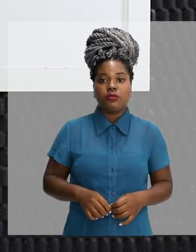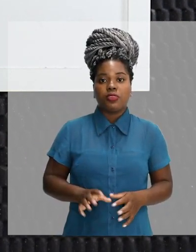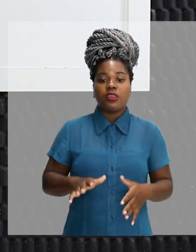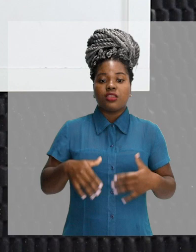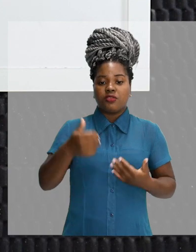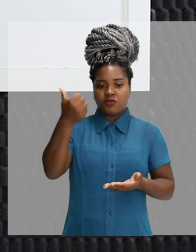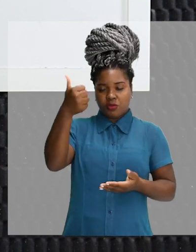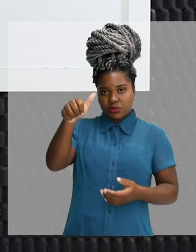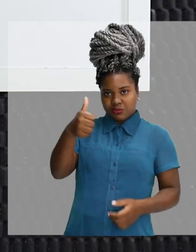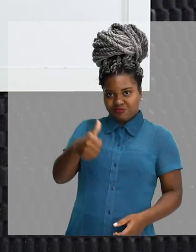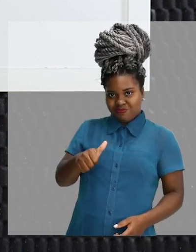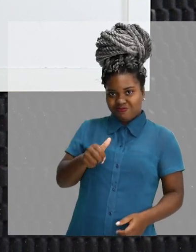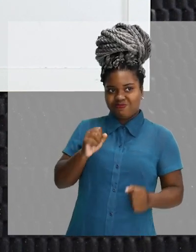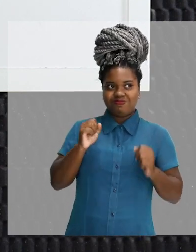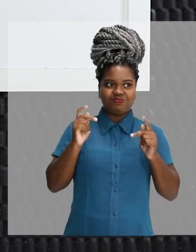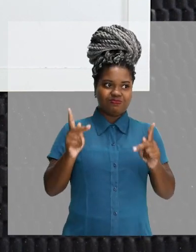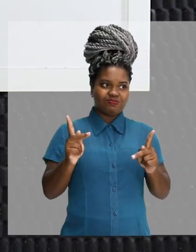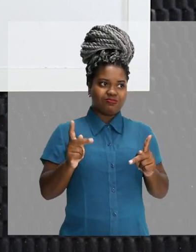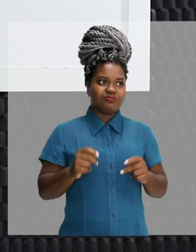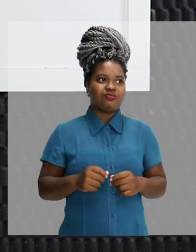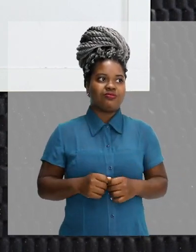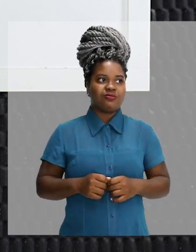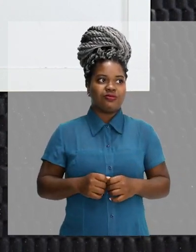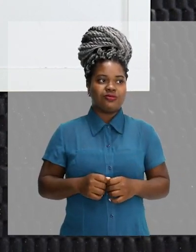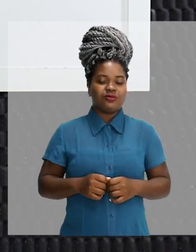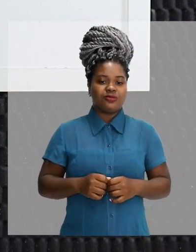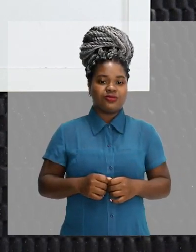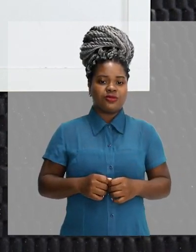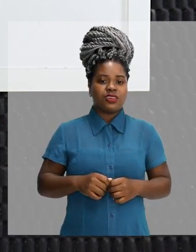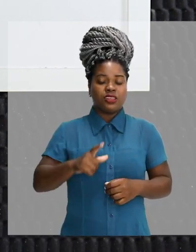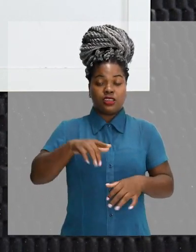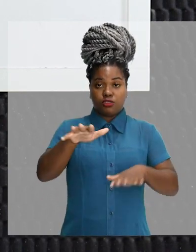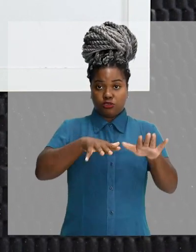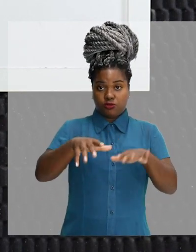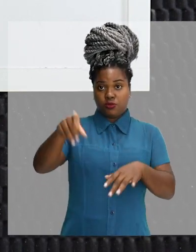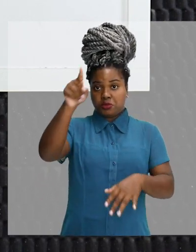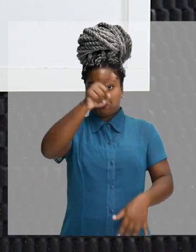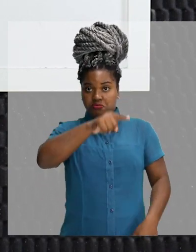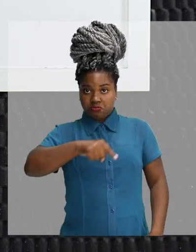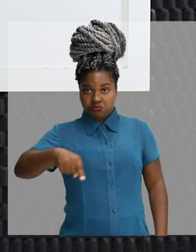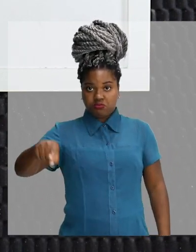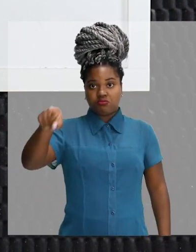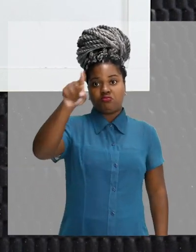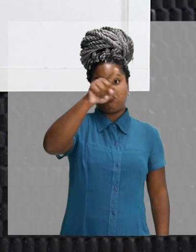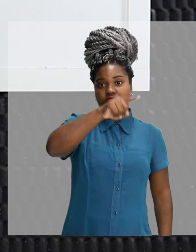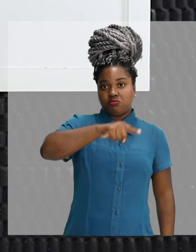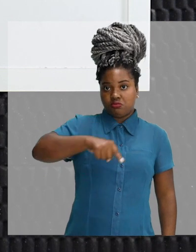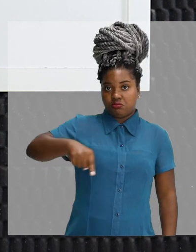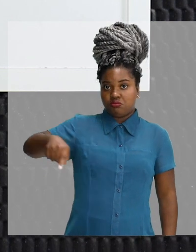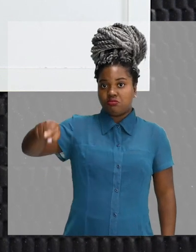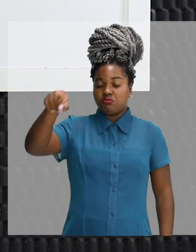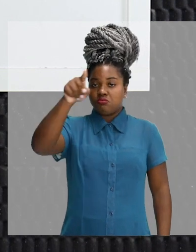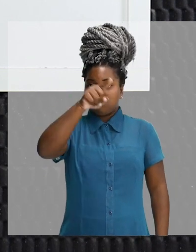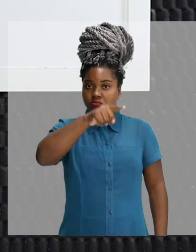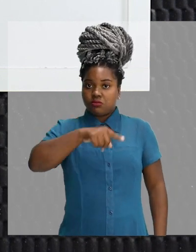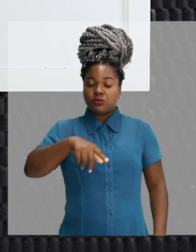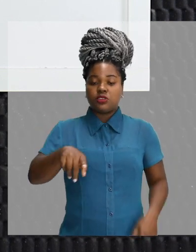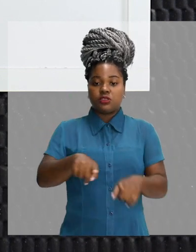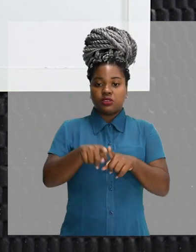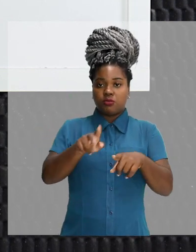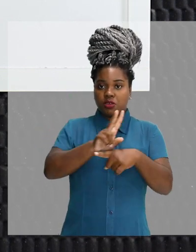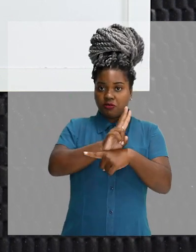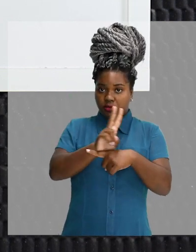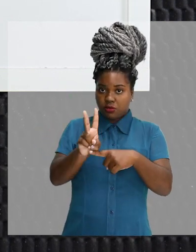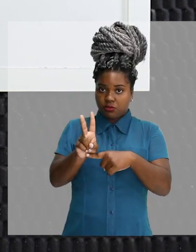Então, vamos analisar aqui. Então, no movimento circular, eu tenho as partículas, a partícula no movimento circular e as velocidades aí, ou